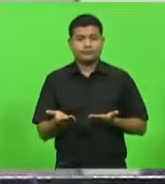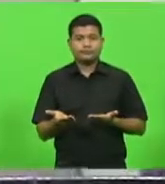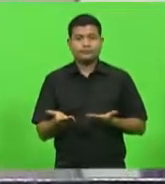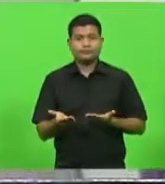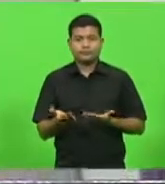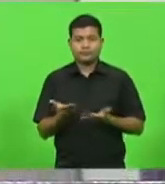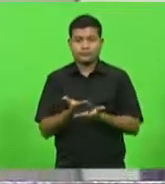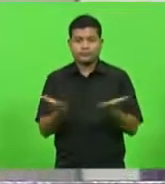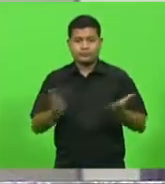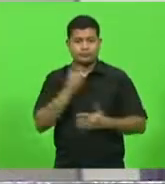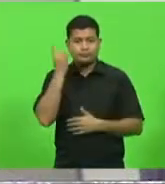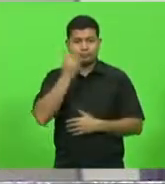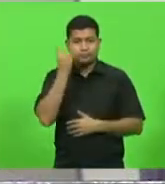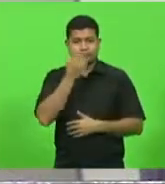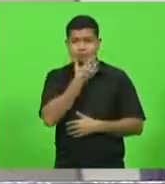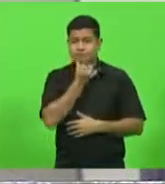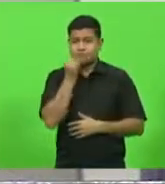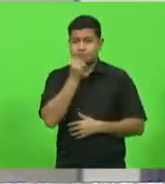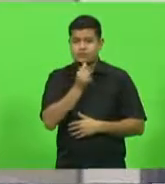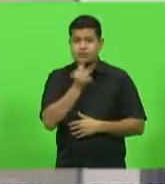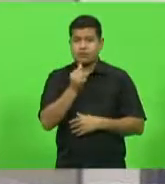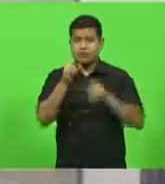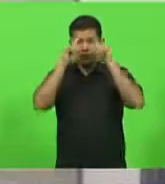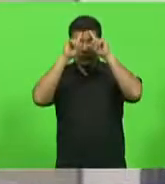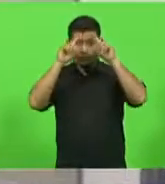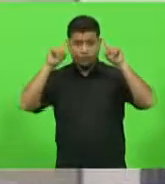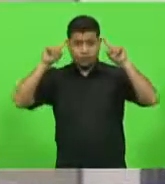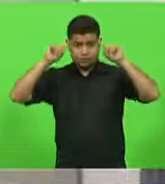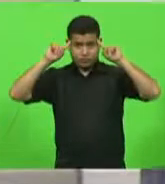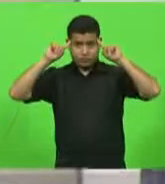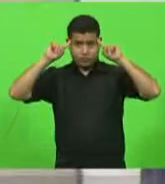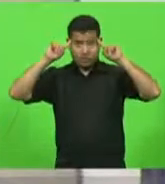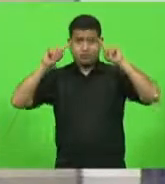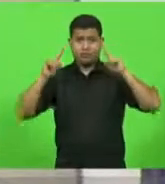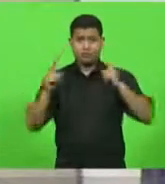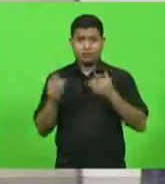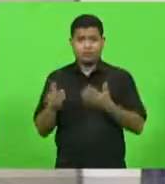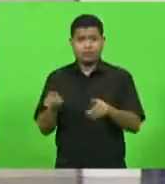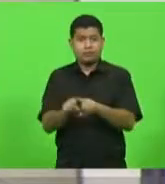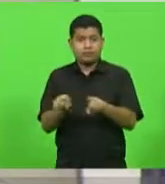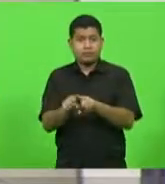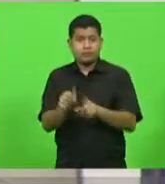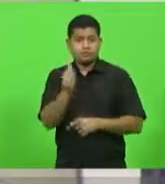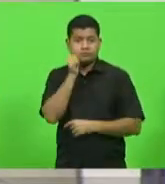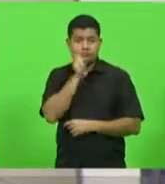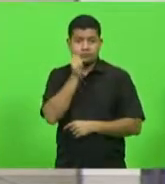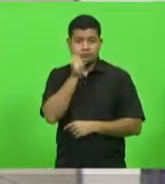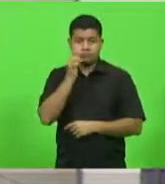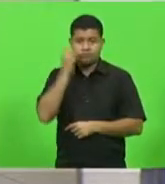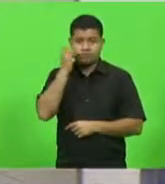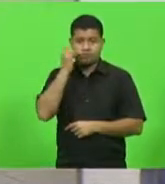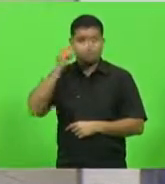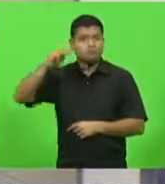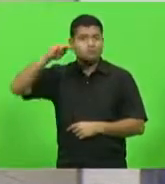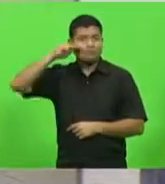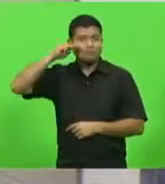senhores deputados Neudi Sareta e a senhora deputada Marlene Fengler